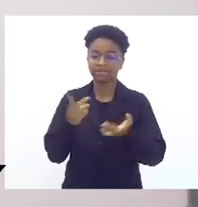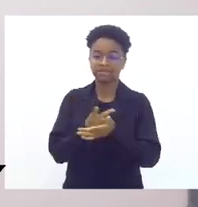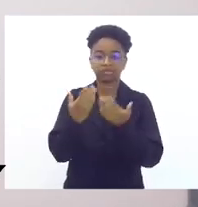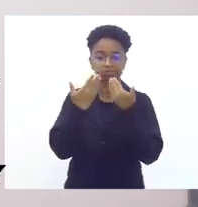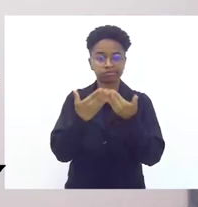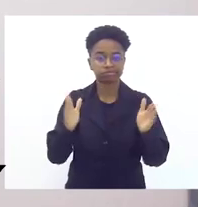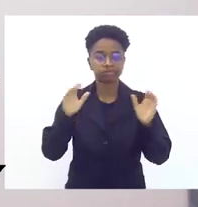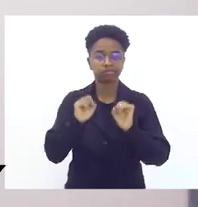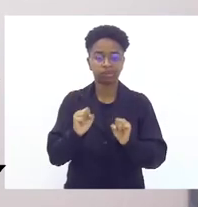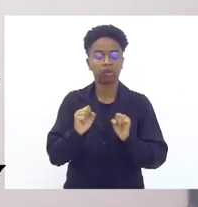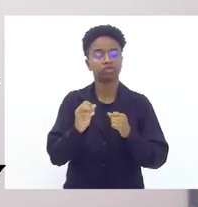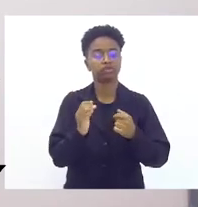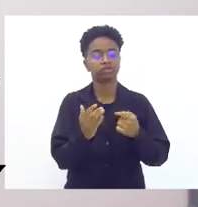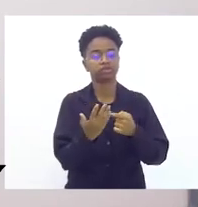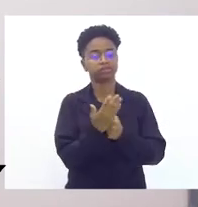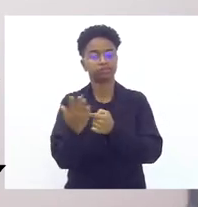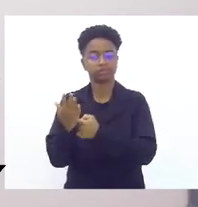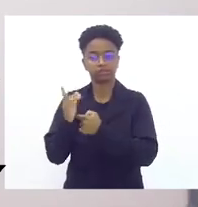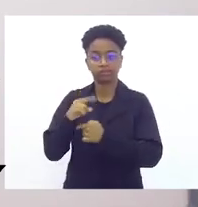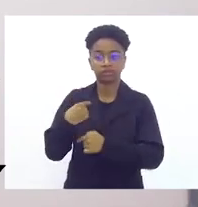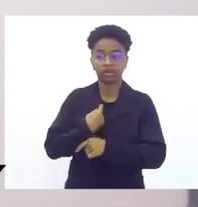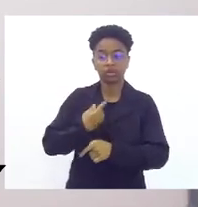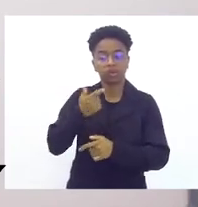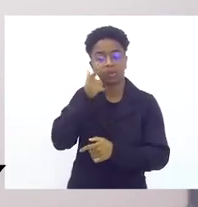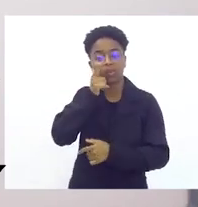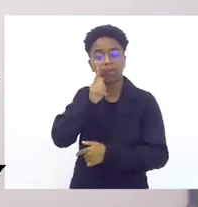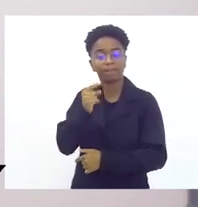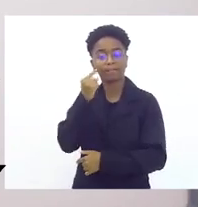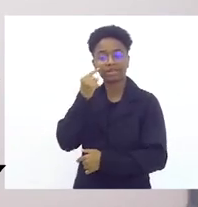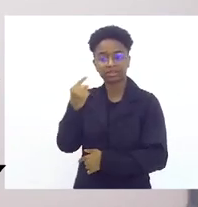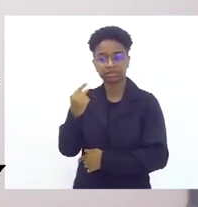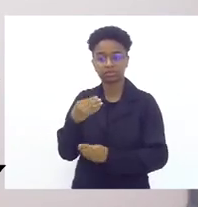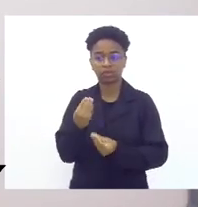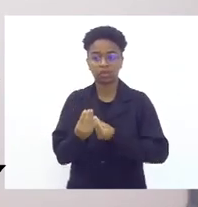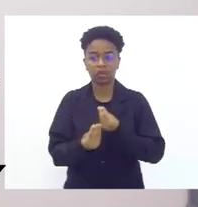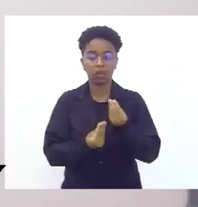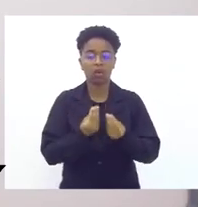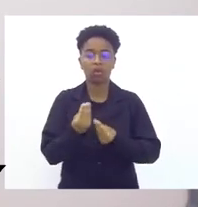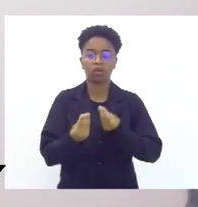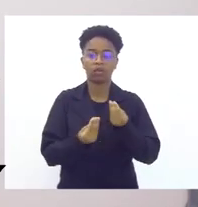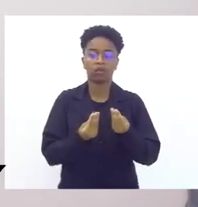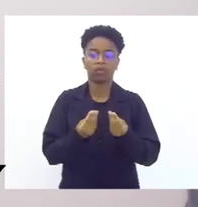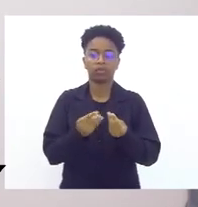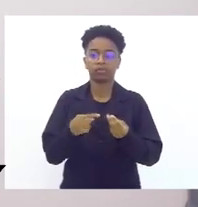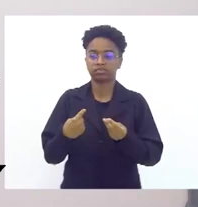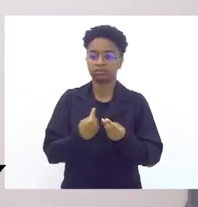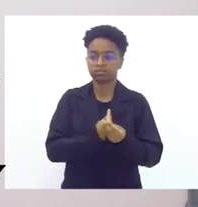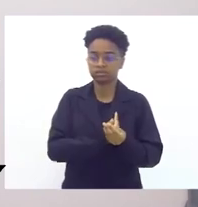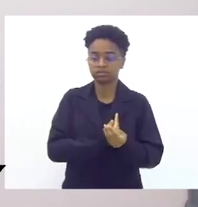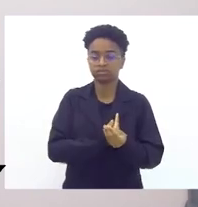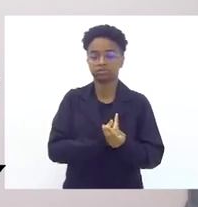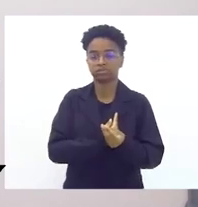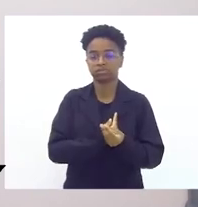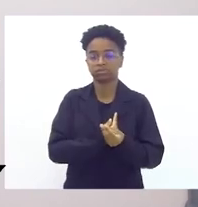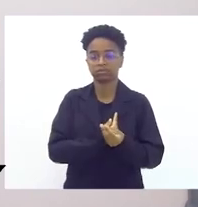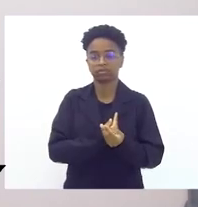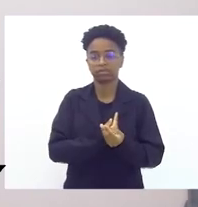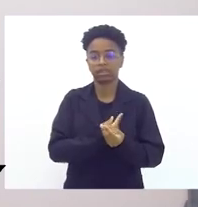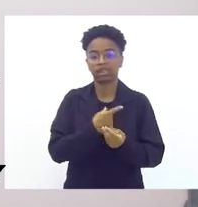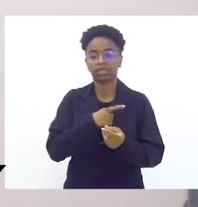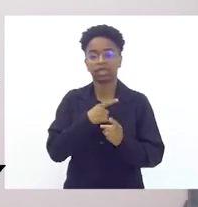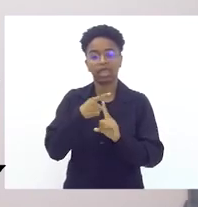contribuições para que a gente possa pensar de que maneira a gente não vai ter o pro o próximo